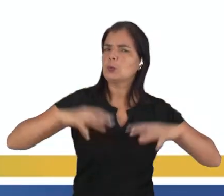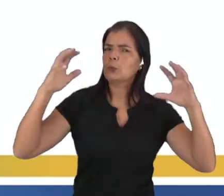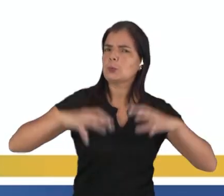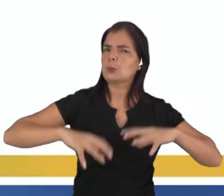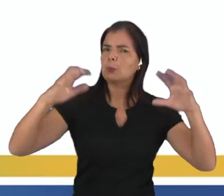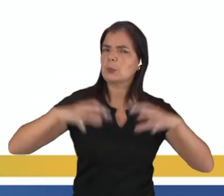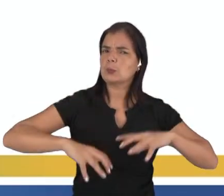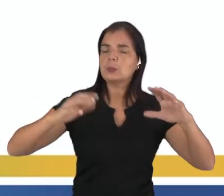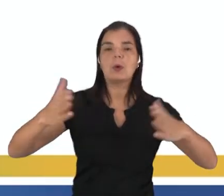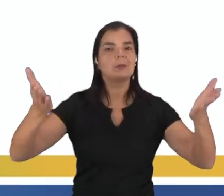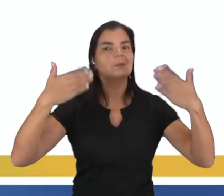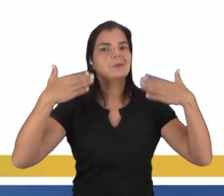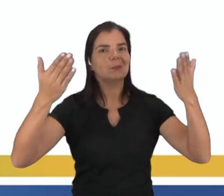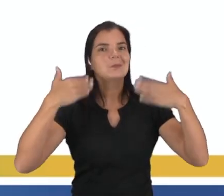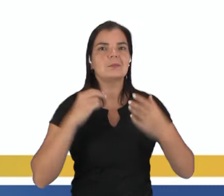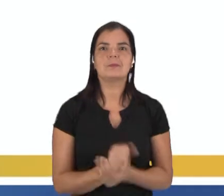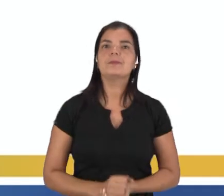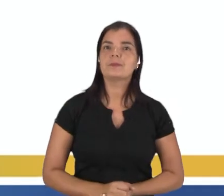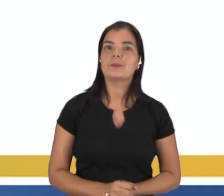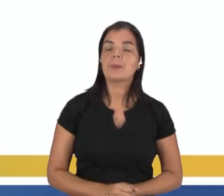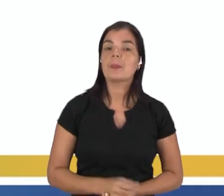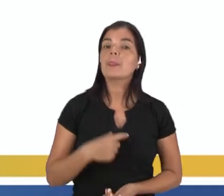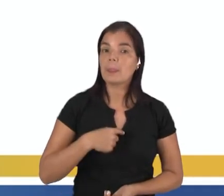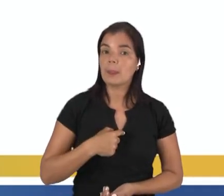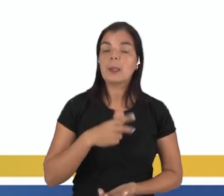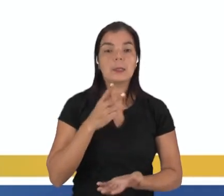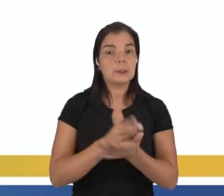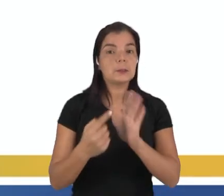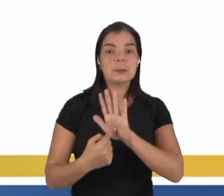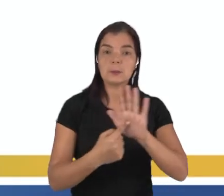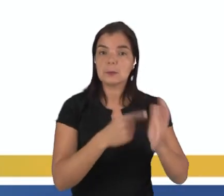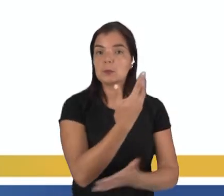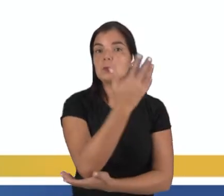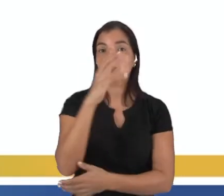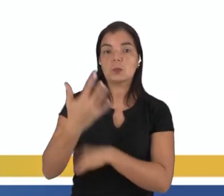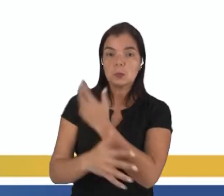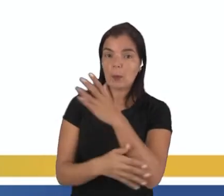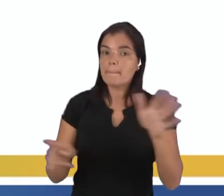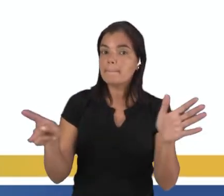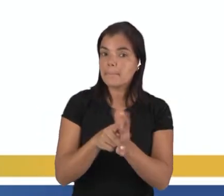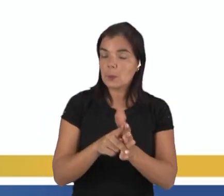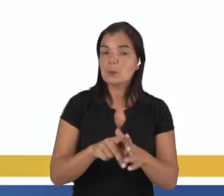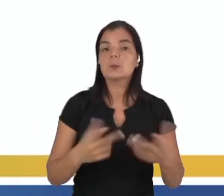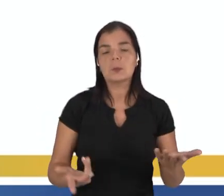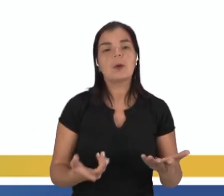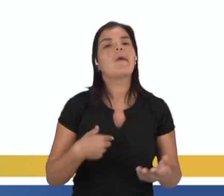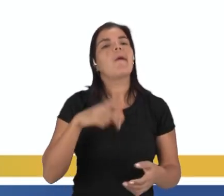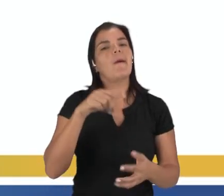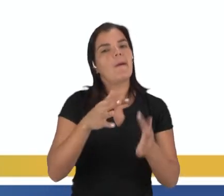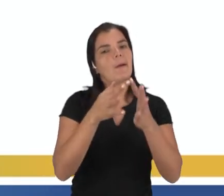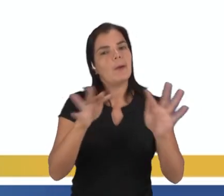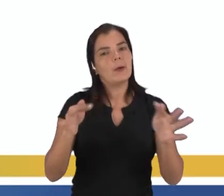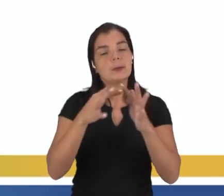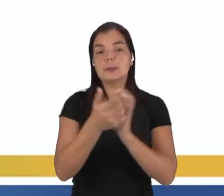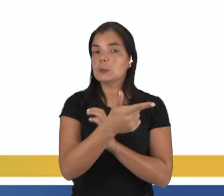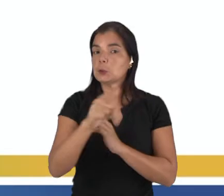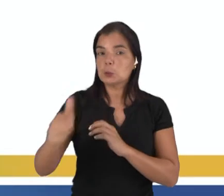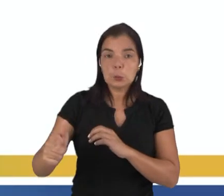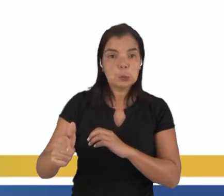durante o verão. Sempre que tiver elementos que indiquem fenômeno da natureza, né, vai ser uma oração sem